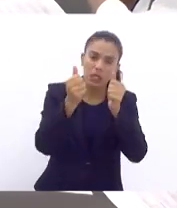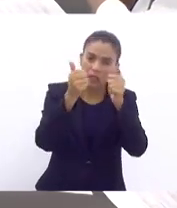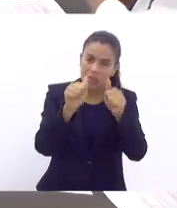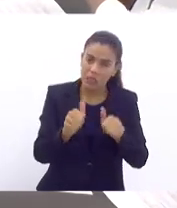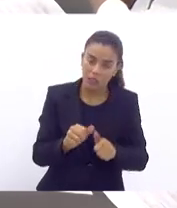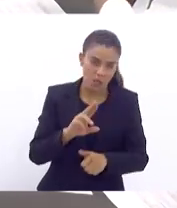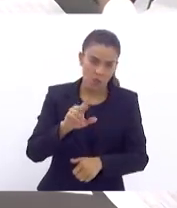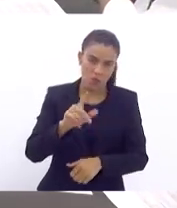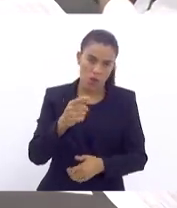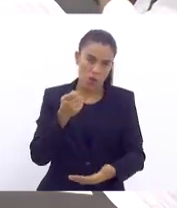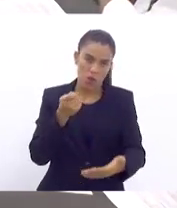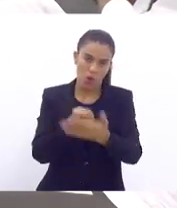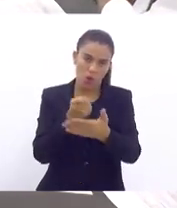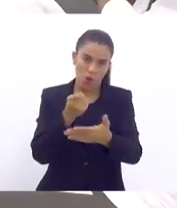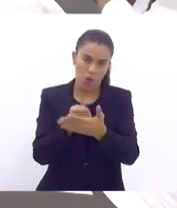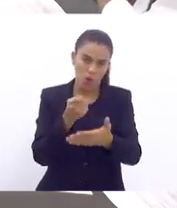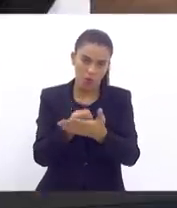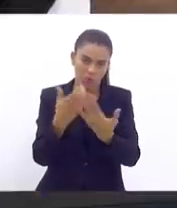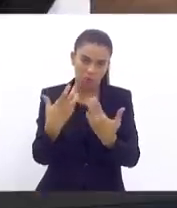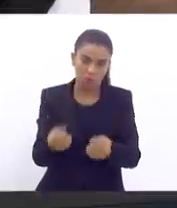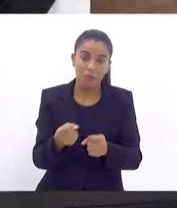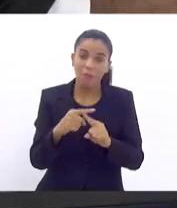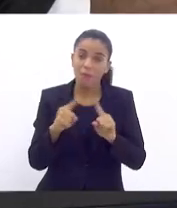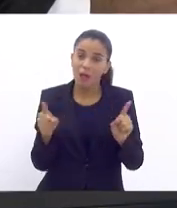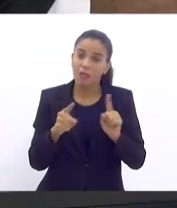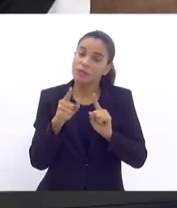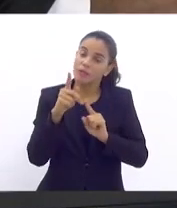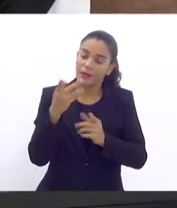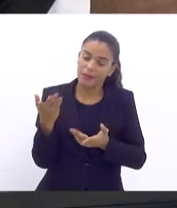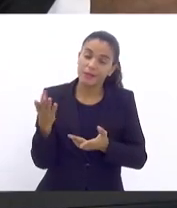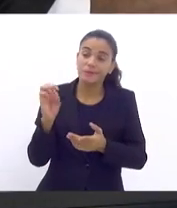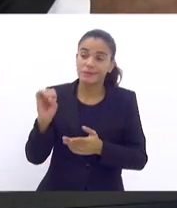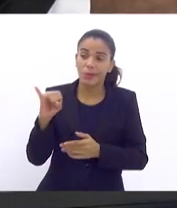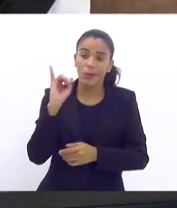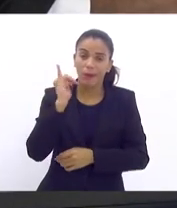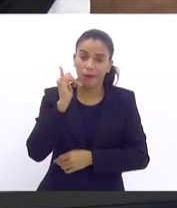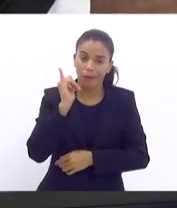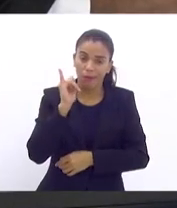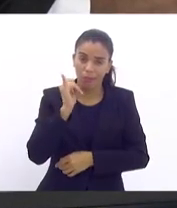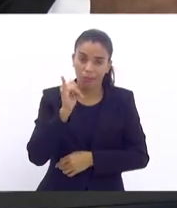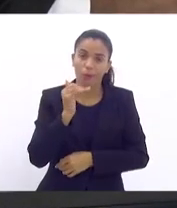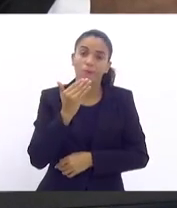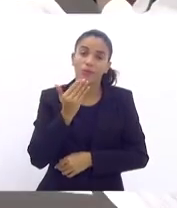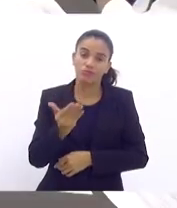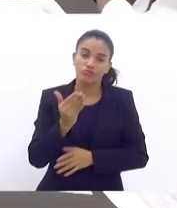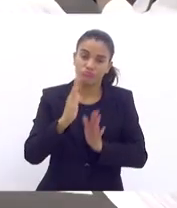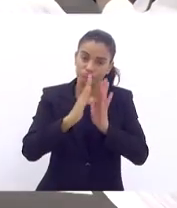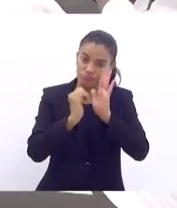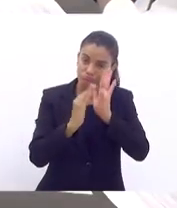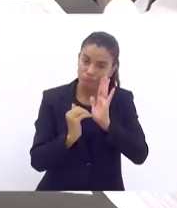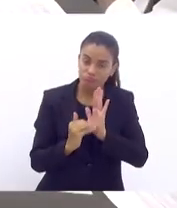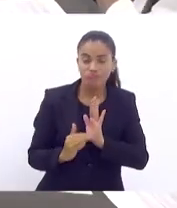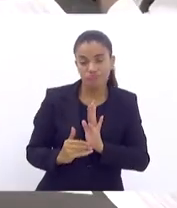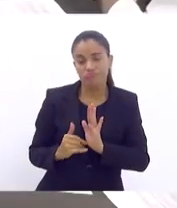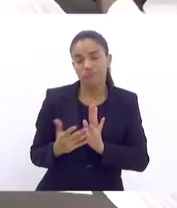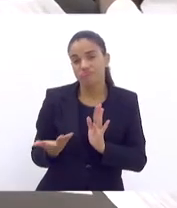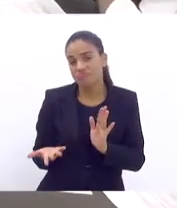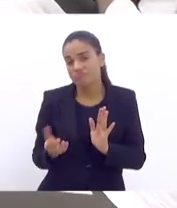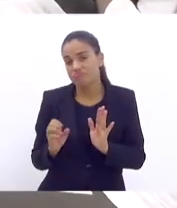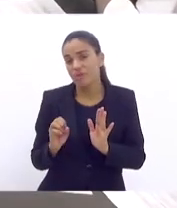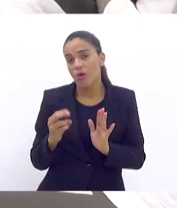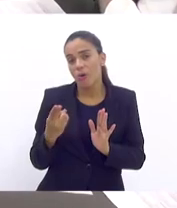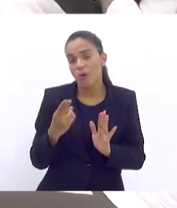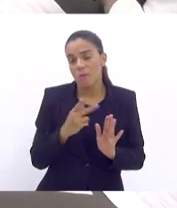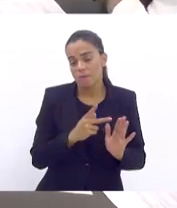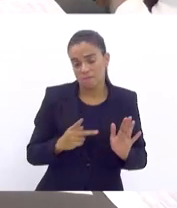não é obrigado mas diz que a pedidos pra gente sair de pauta pedindo do relator do autor ou do do do presidente